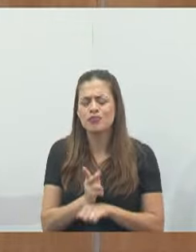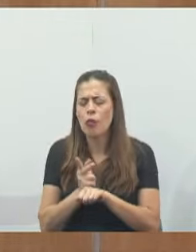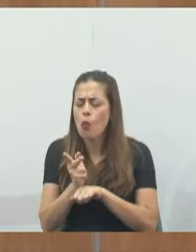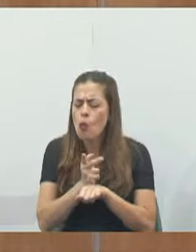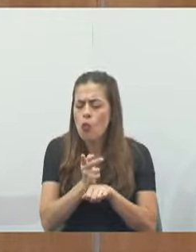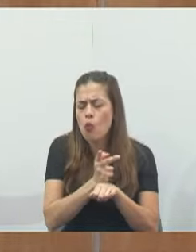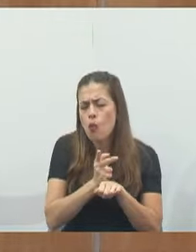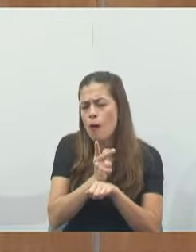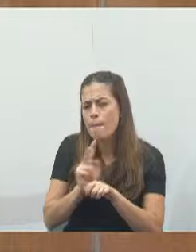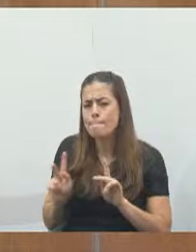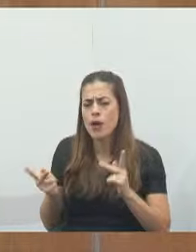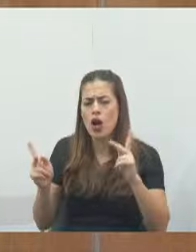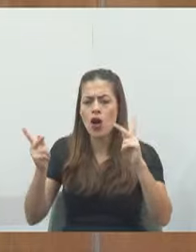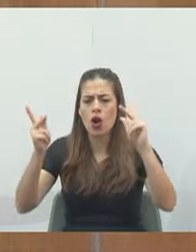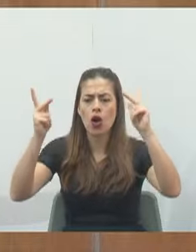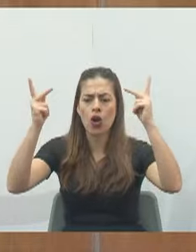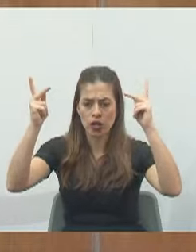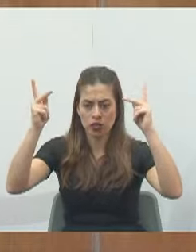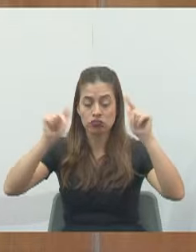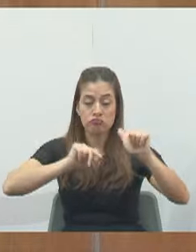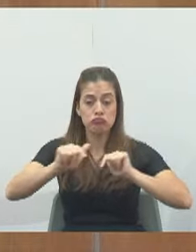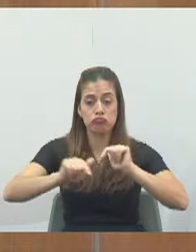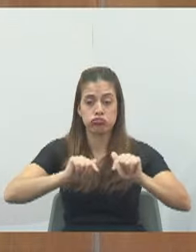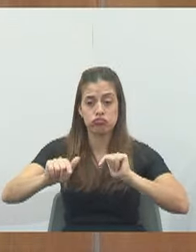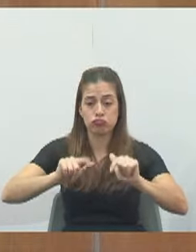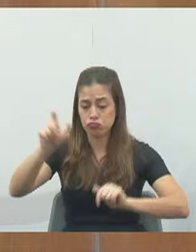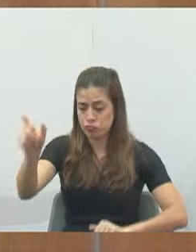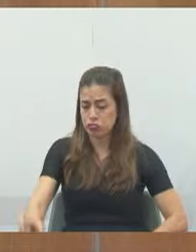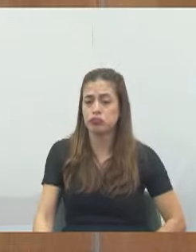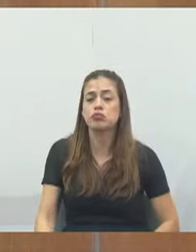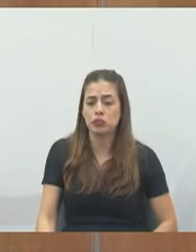máximo valorizar esses trabalhadores.